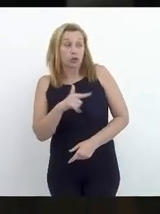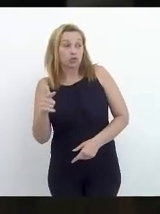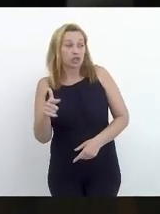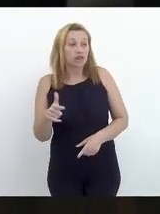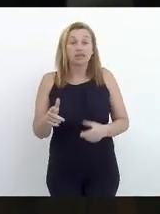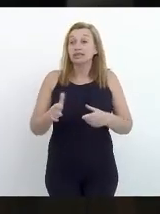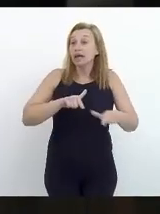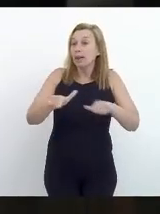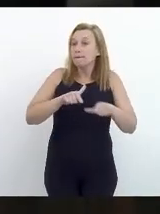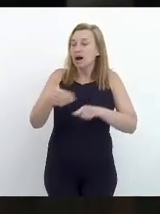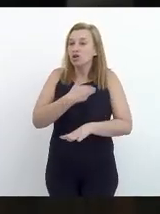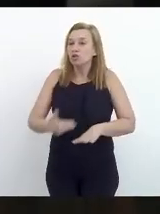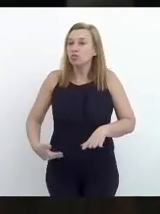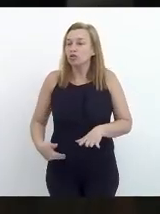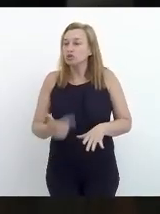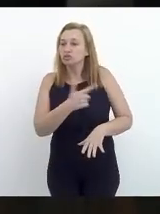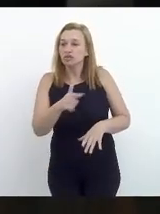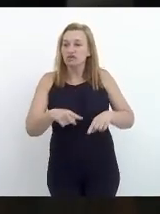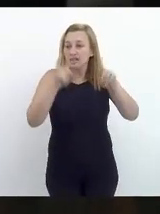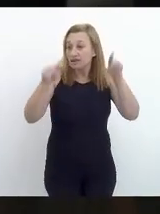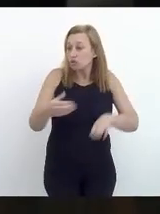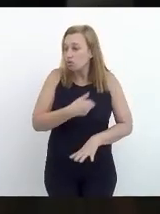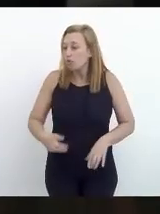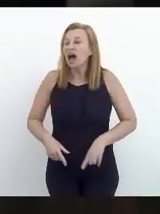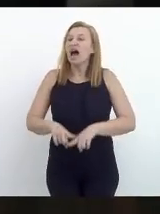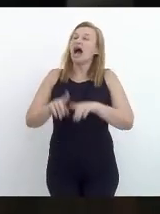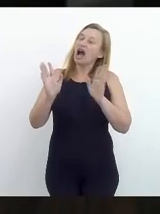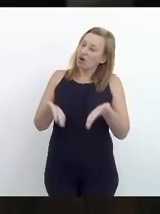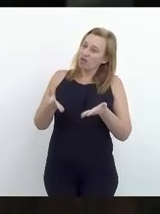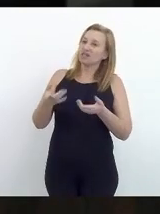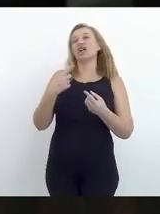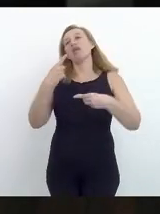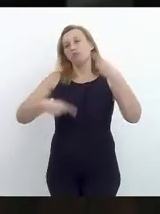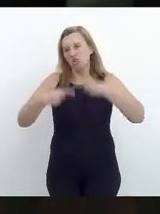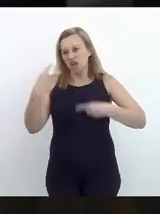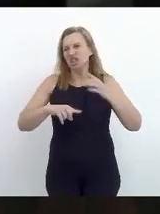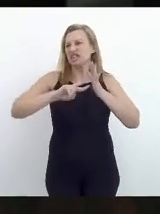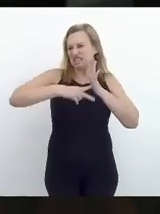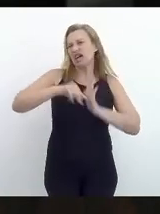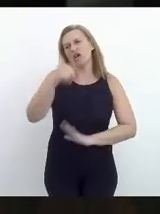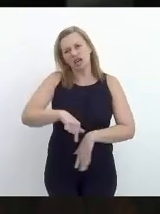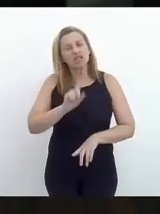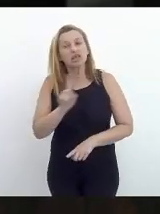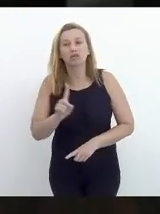serviço público sem servidor público. Agora, não vem fazer política sindical aqui.